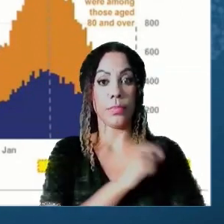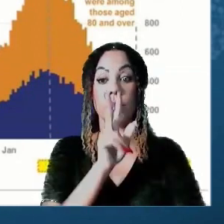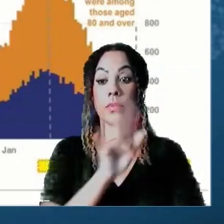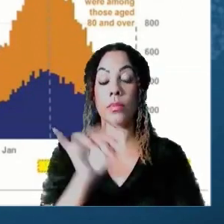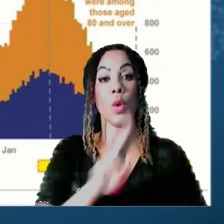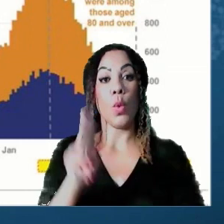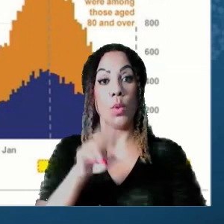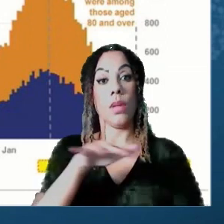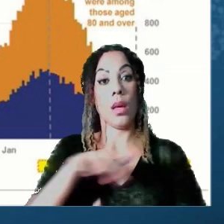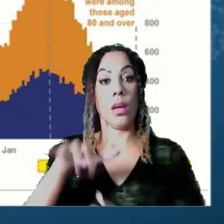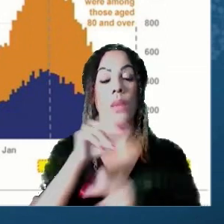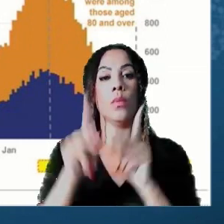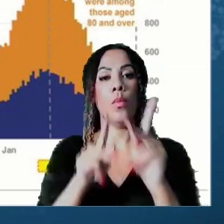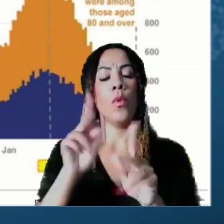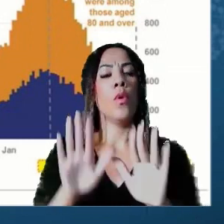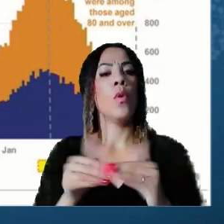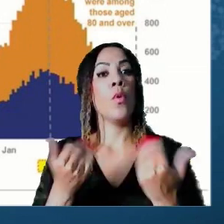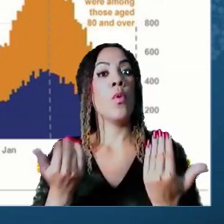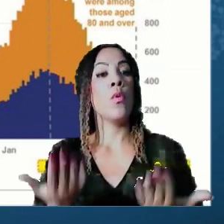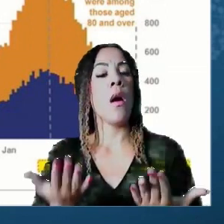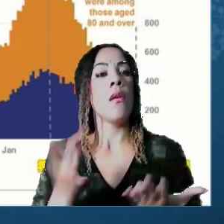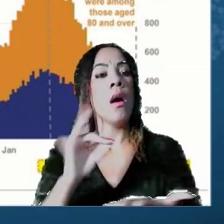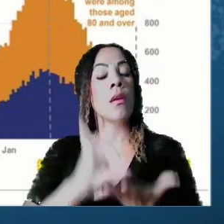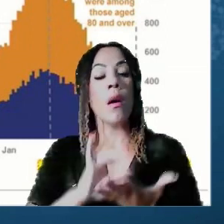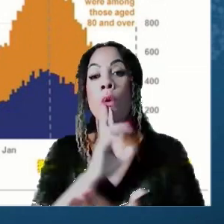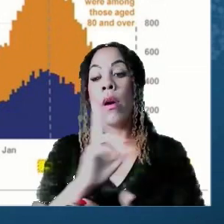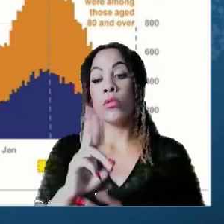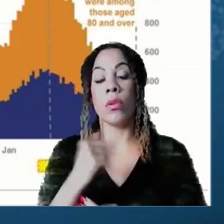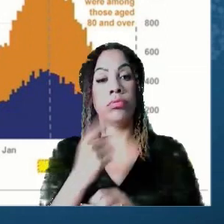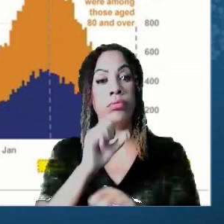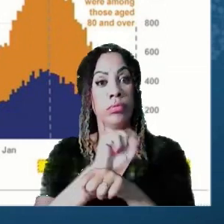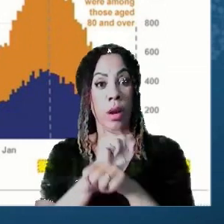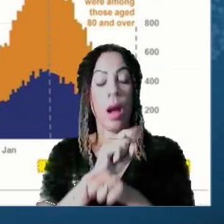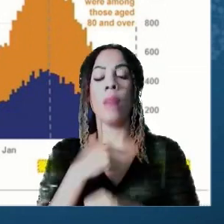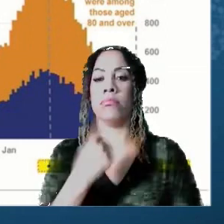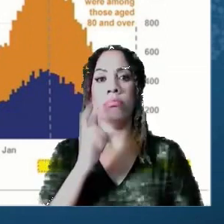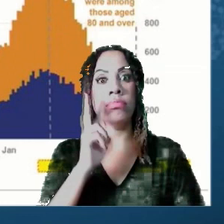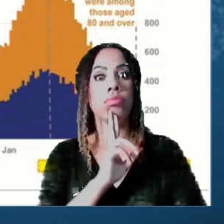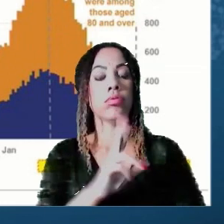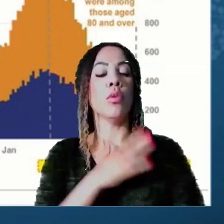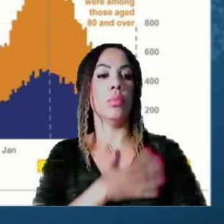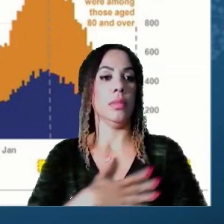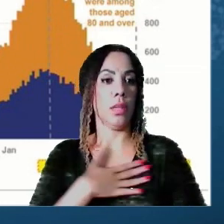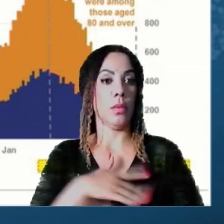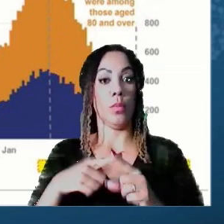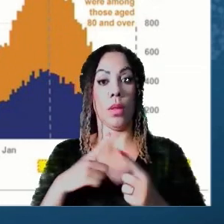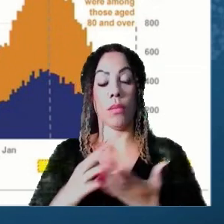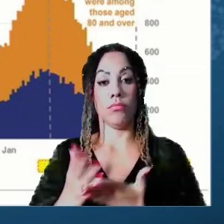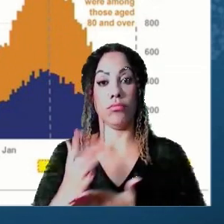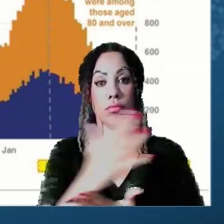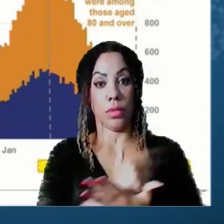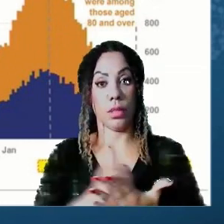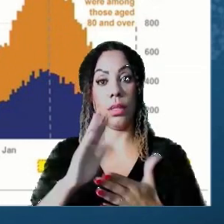na população, qual é justamente o resultado esperado? Tivemos muita satisfação em ver nesse conjunto de dados liberado